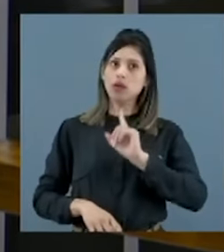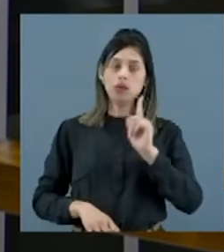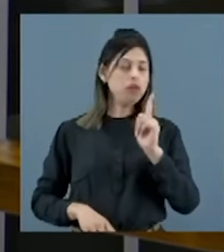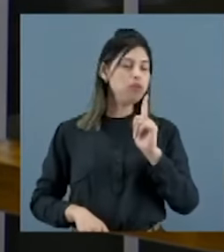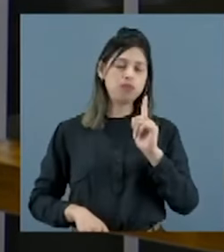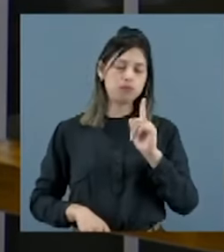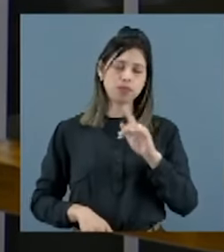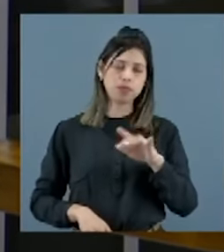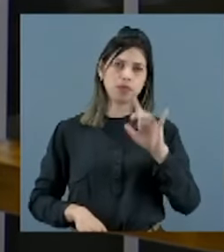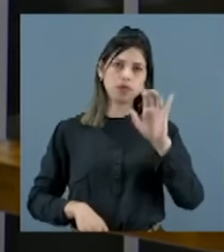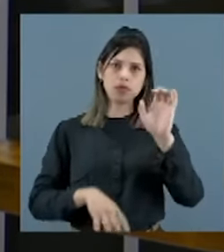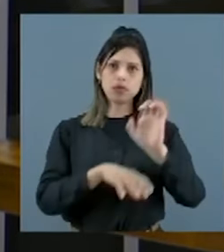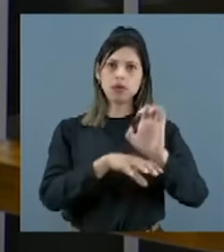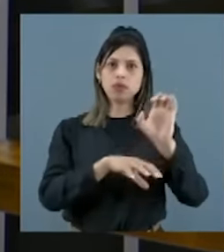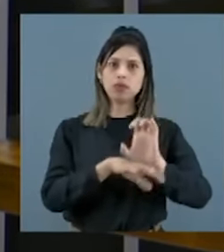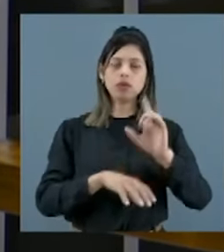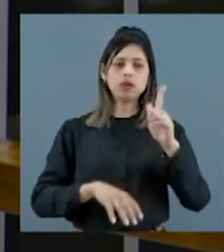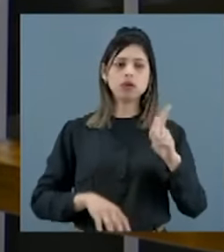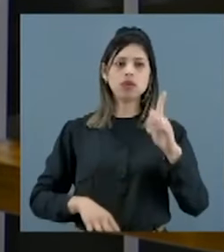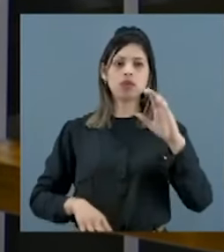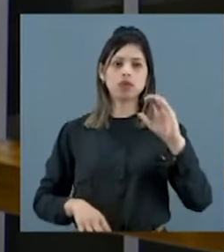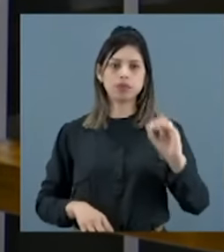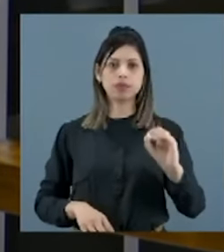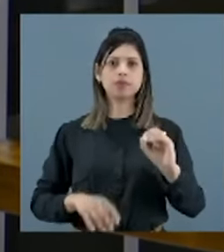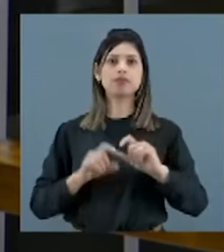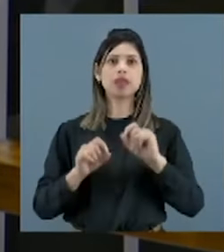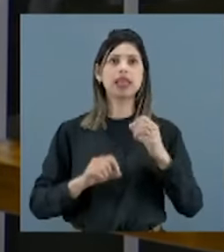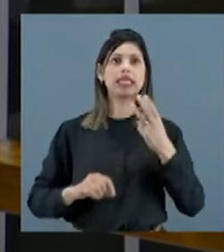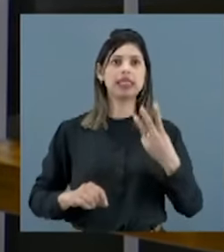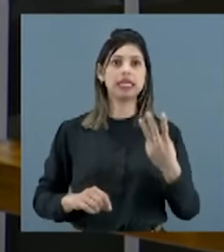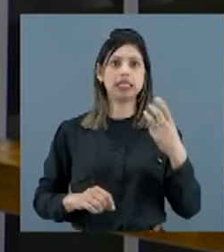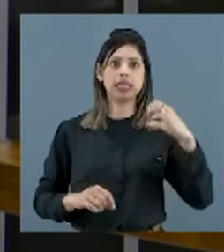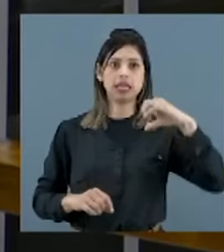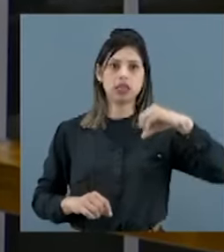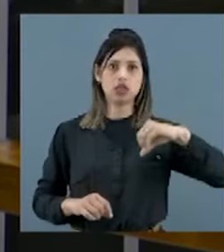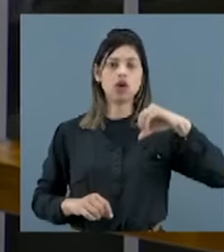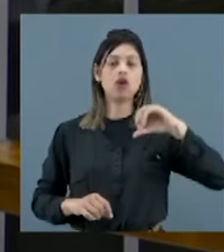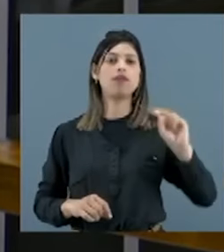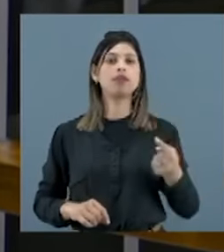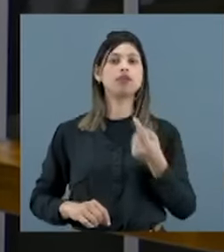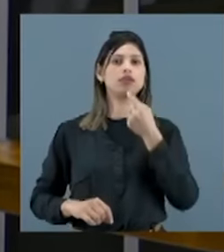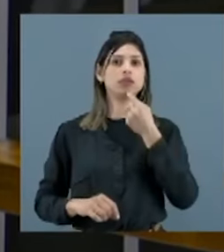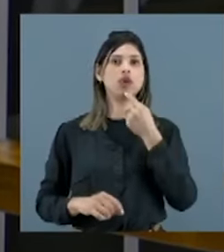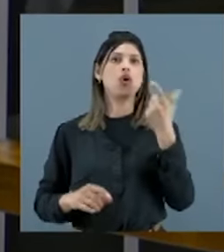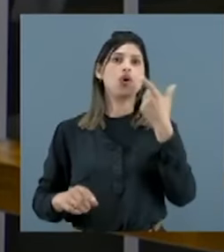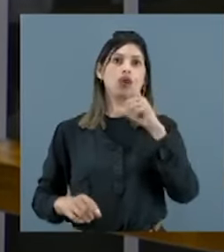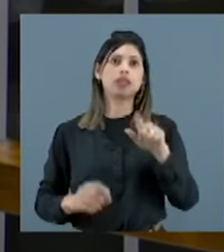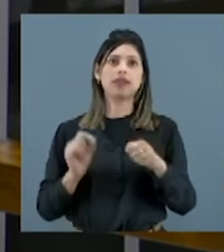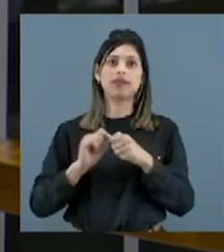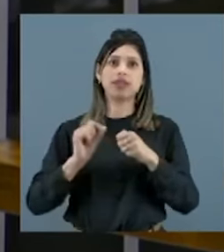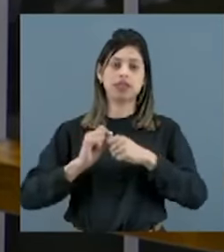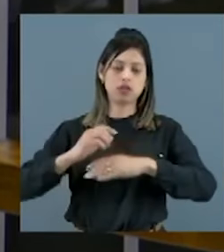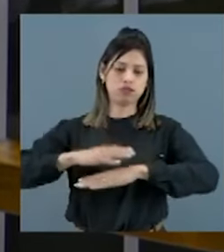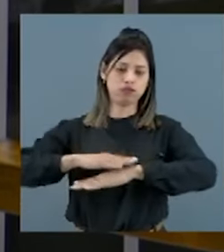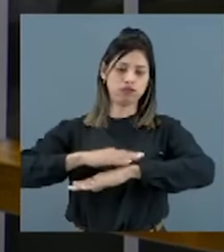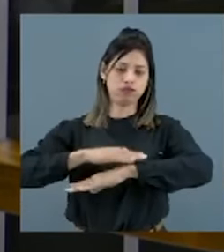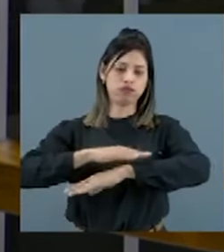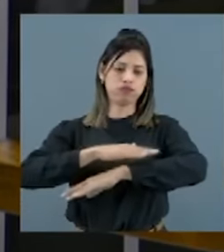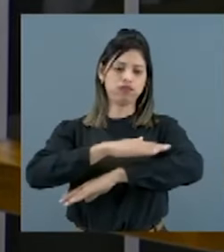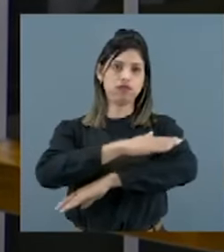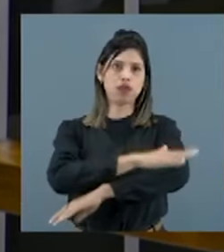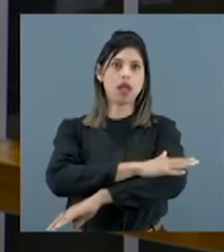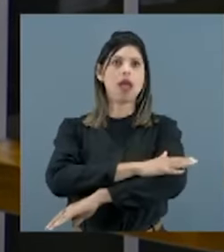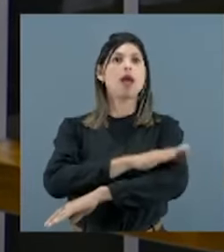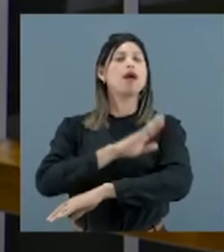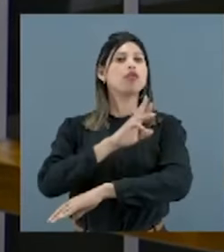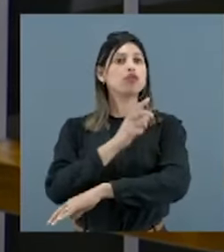aprova 39,7 milhões para que o Exército construa a obra na rodovia Goiás 213. E